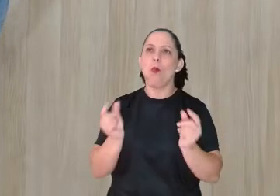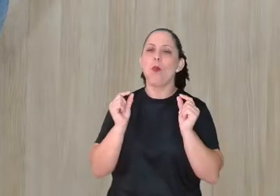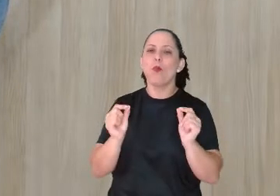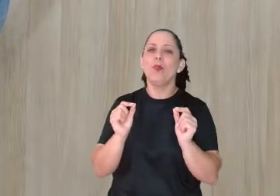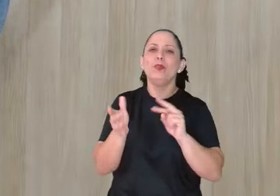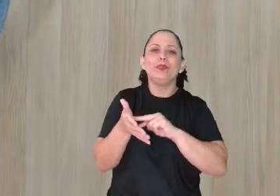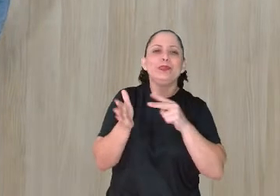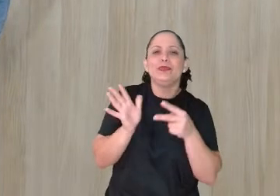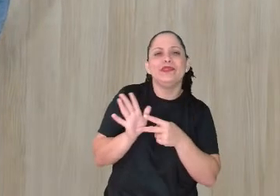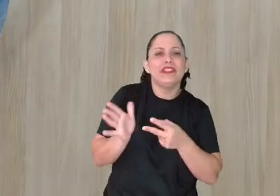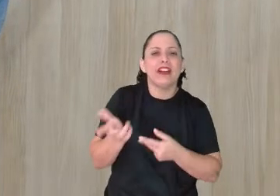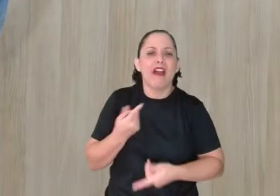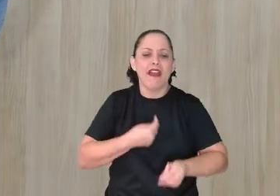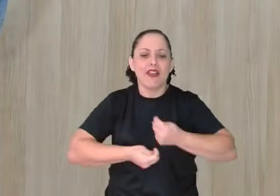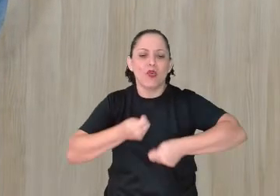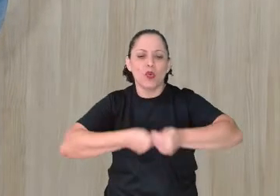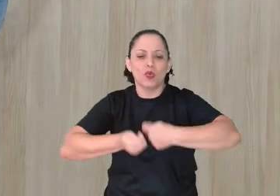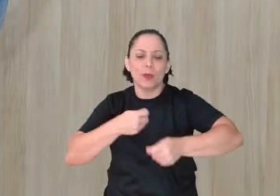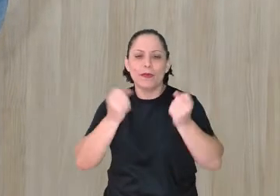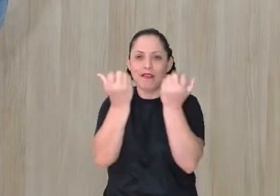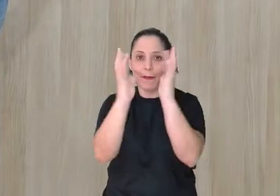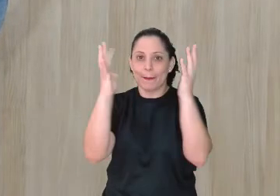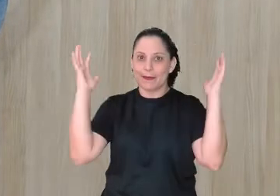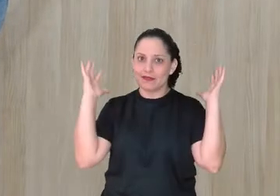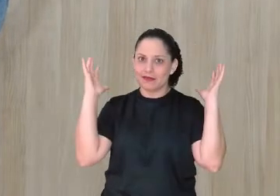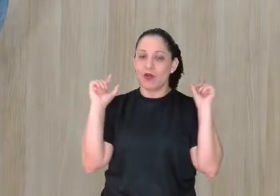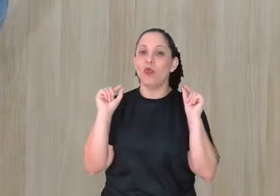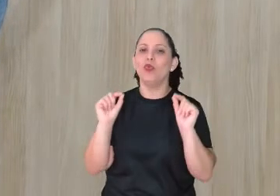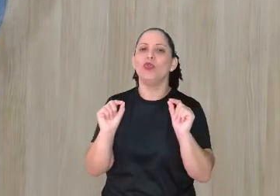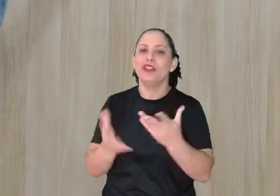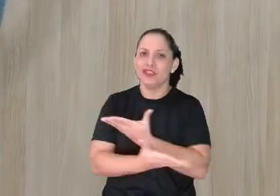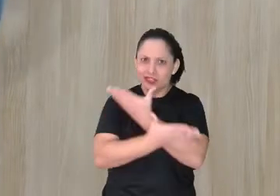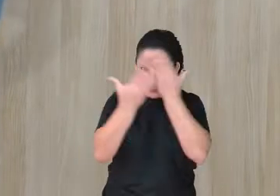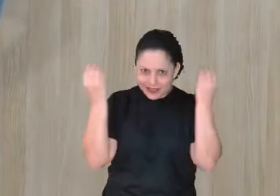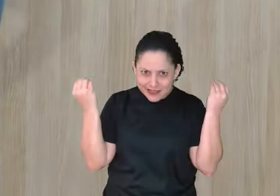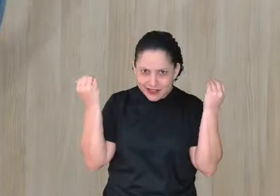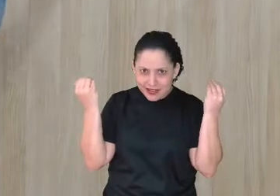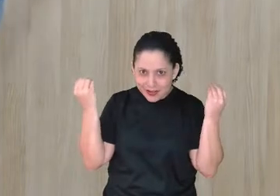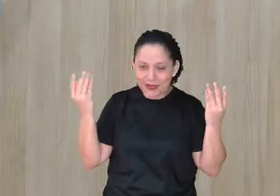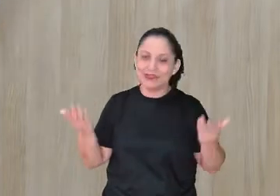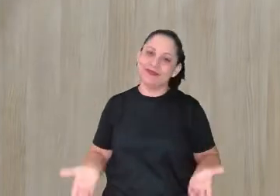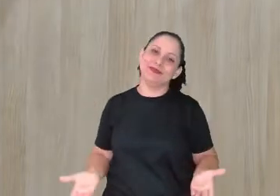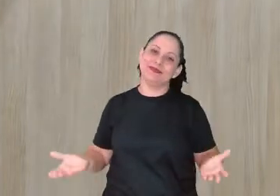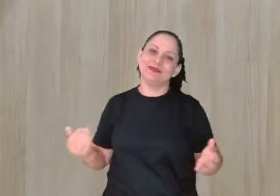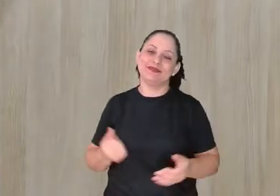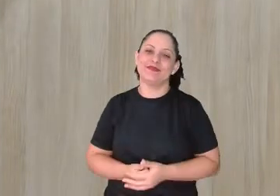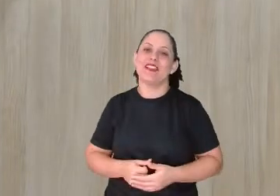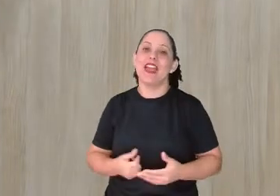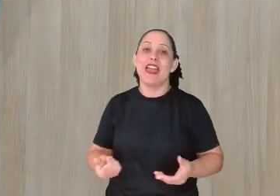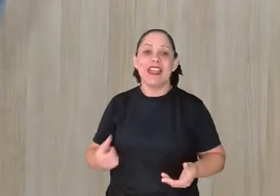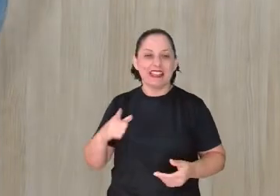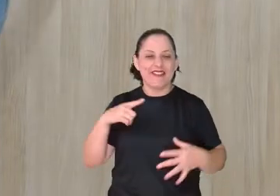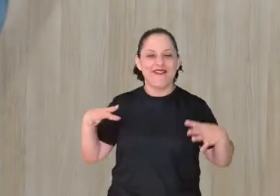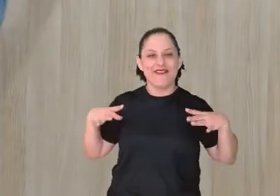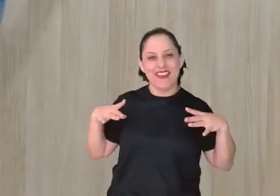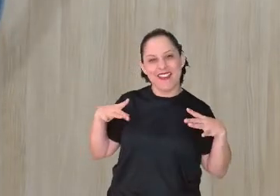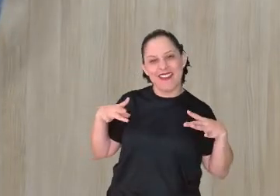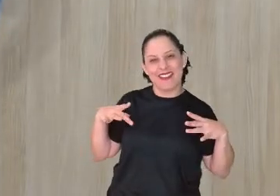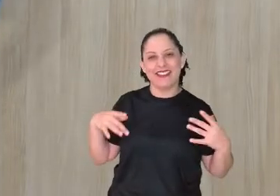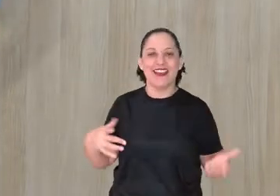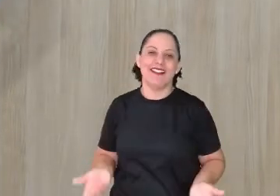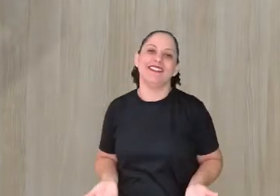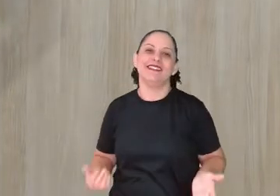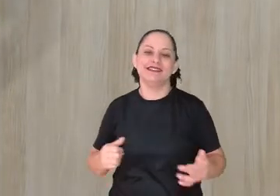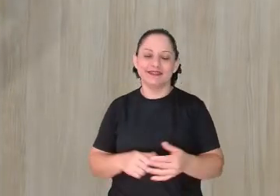mais? Eita! Uma semaninha depois da outra, já esqueceu, hein? Feriadão também. Feriadão, é verdade,